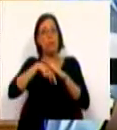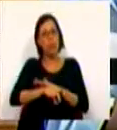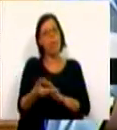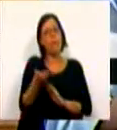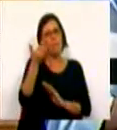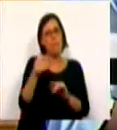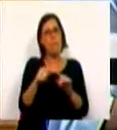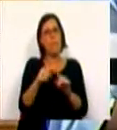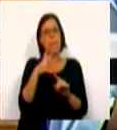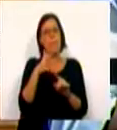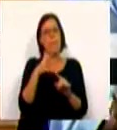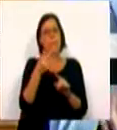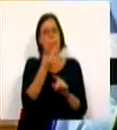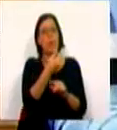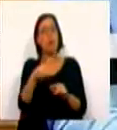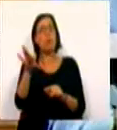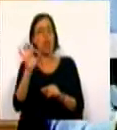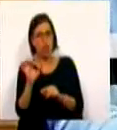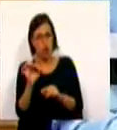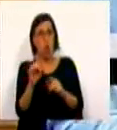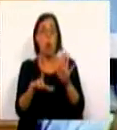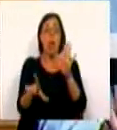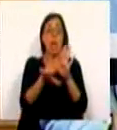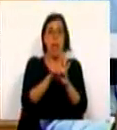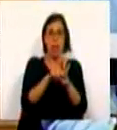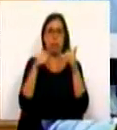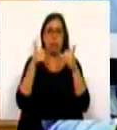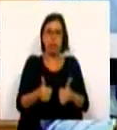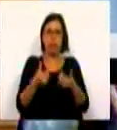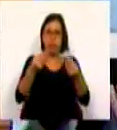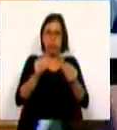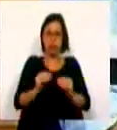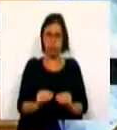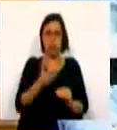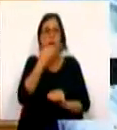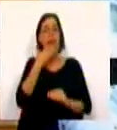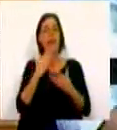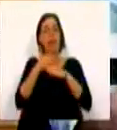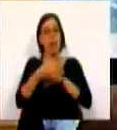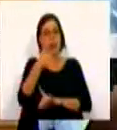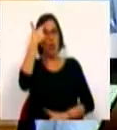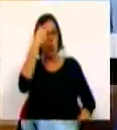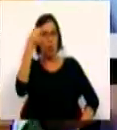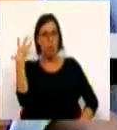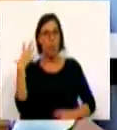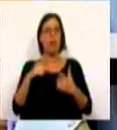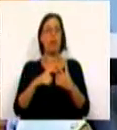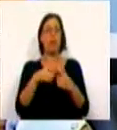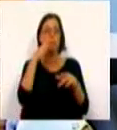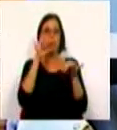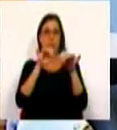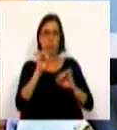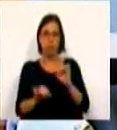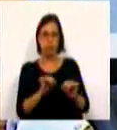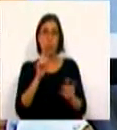aprofundada em 2018. Uma lei bem elaborada, acessível, compreensível,